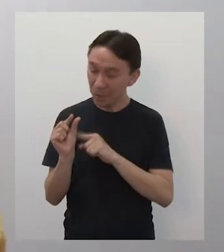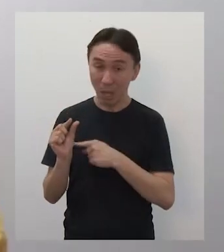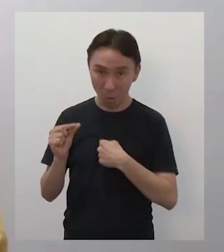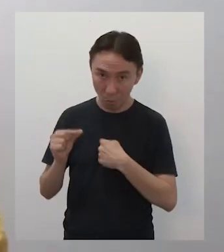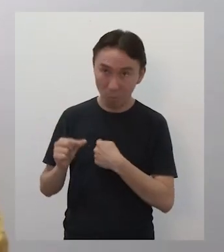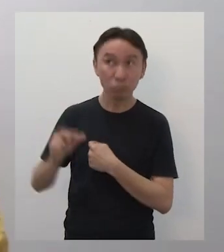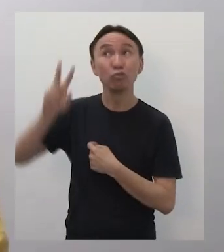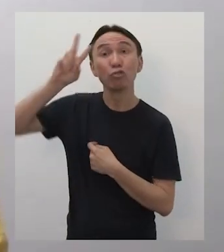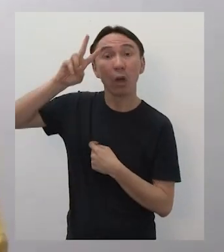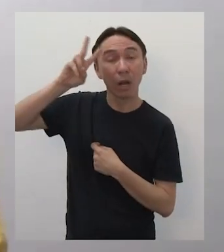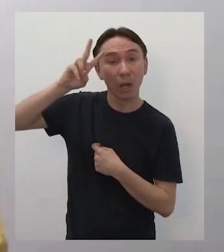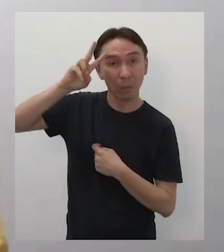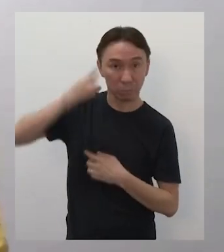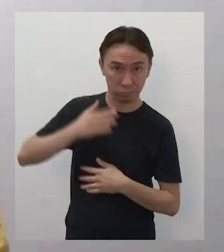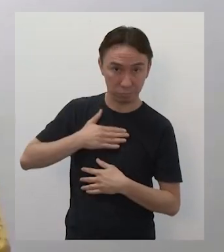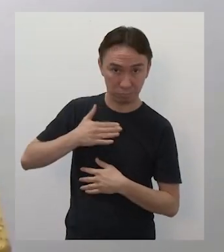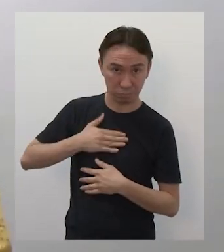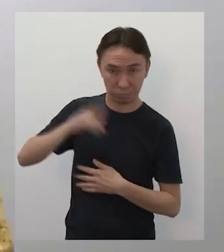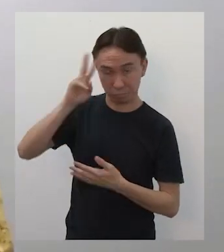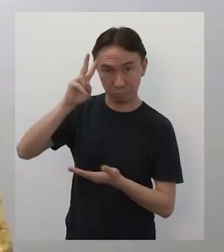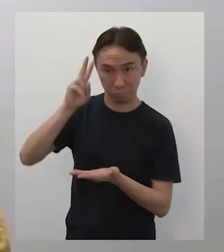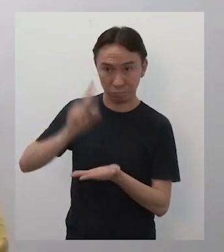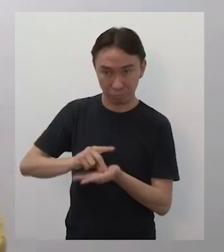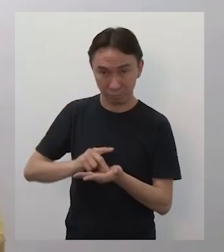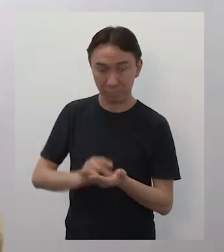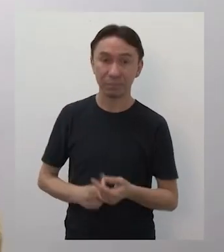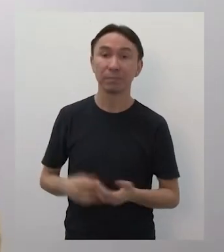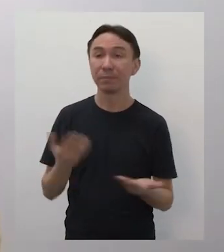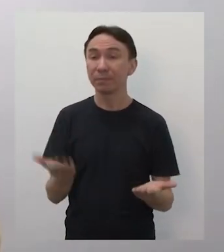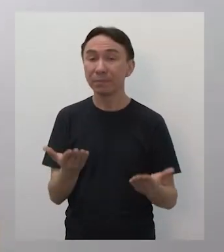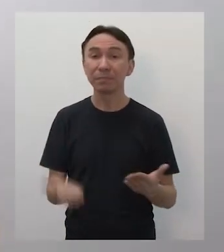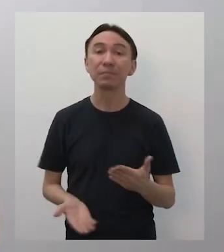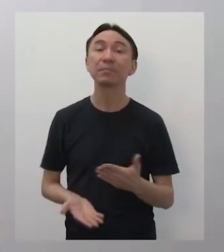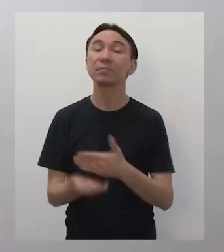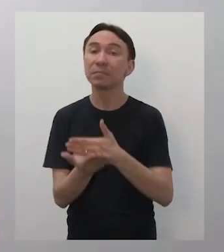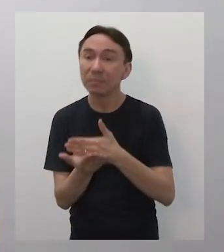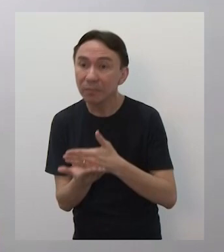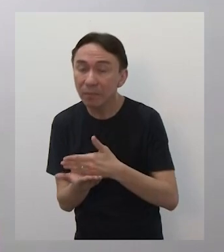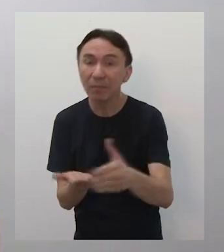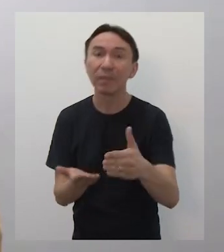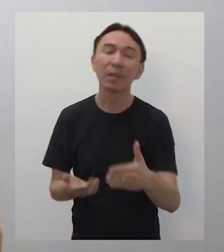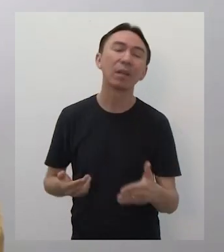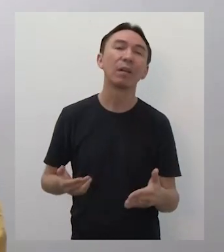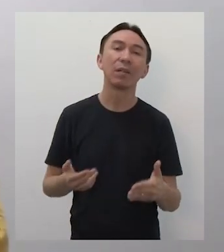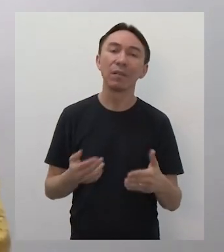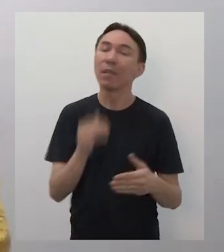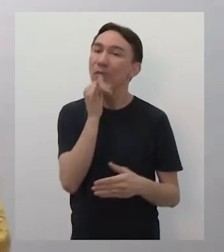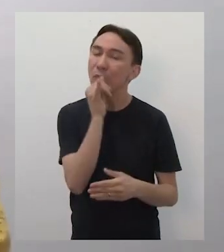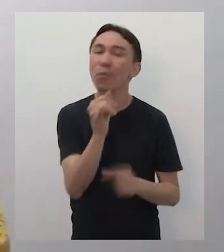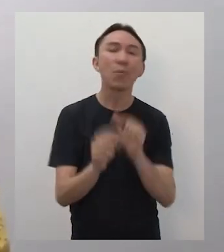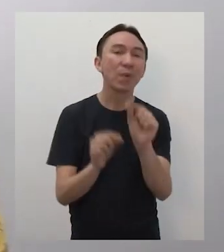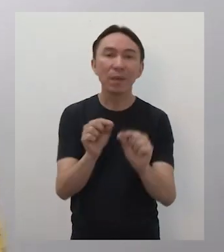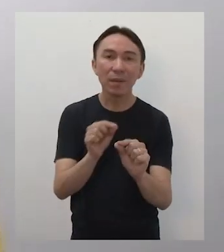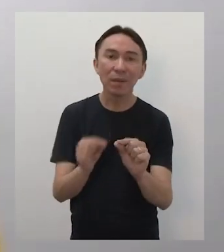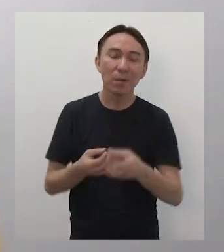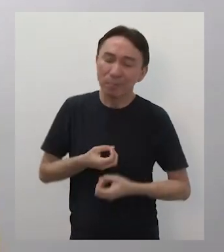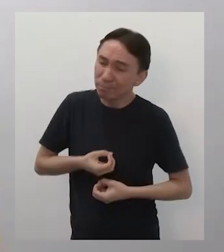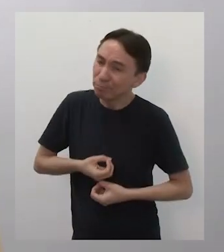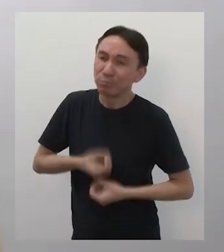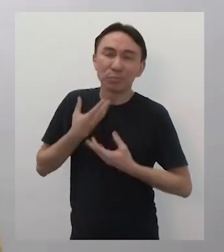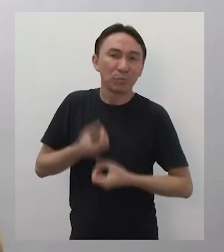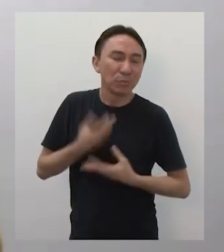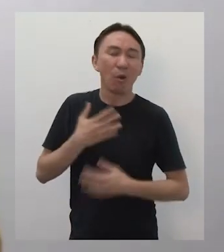vida. Para começar, eu quero dizer que eu gosto muito de poesia. E uma poesia que me